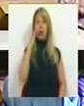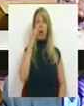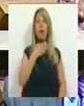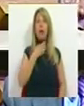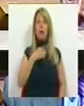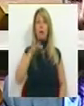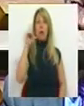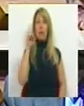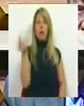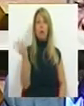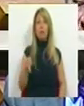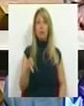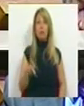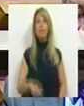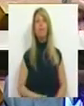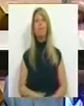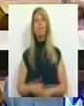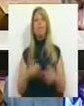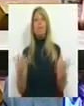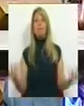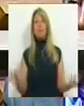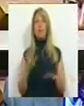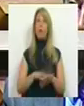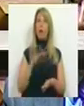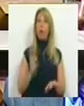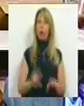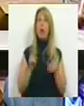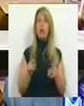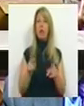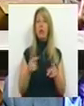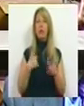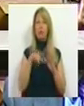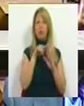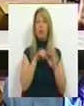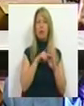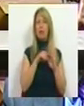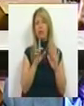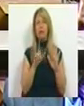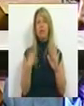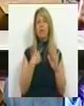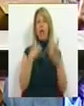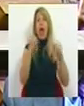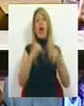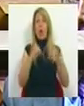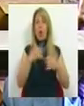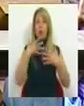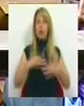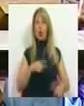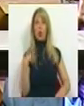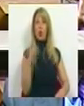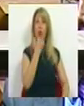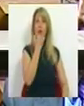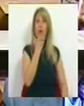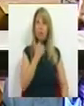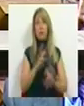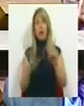tinha sido anunciada. Por isso, quanto ao princípio, estamos todos de acordo. Todos nos congratulamos com